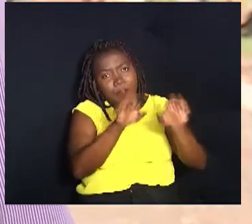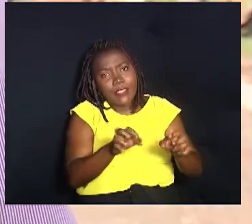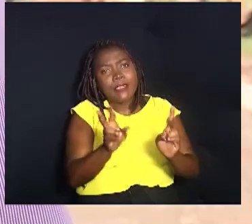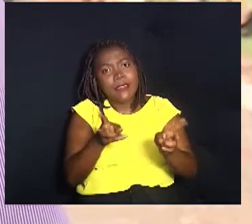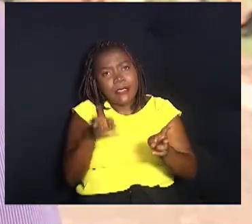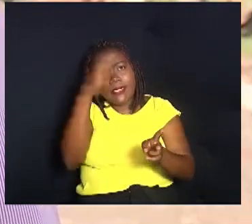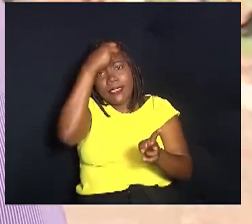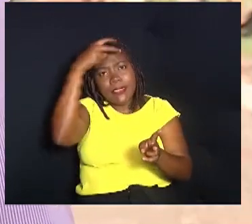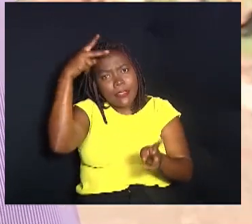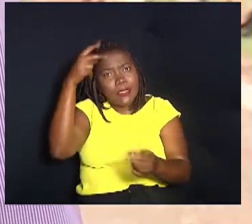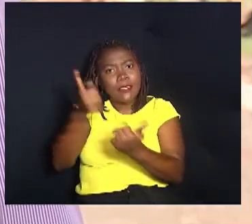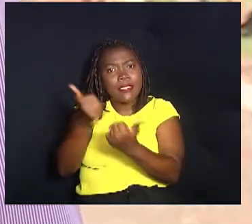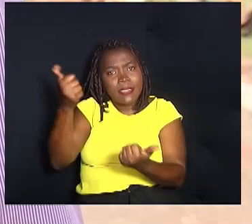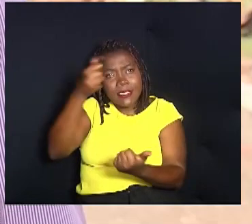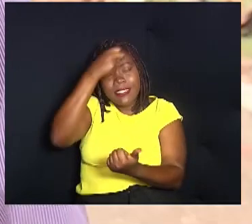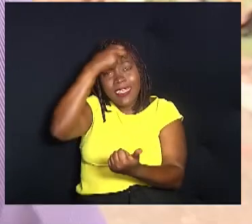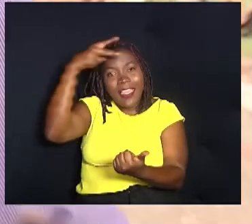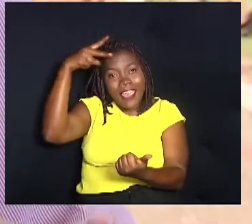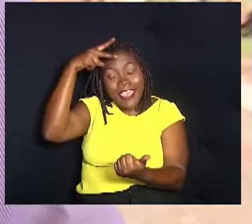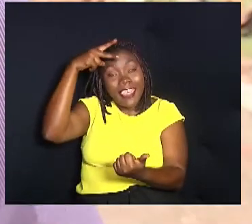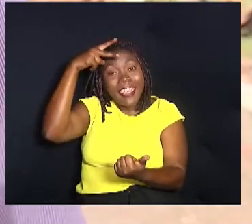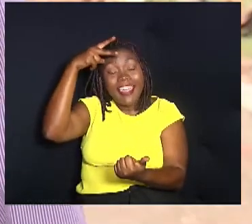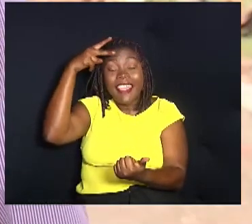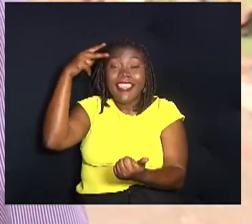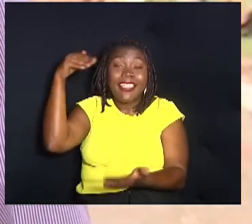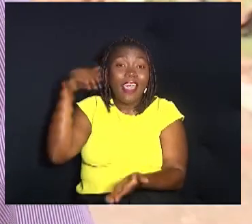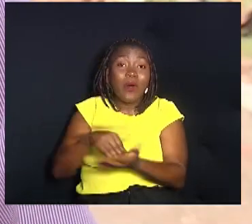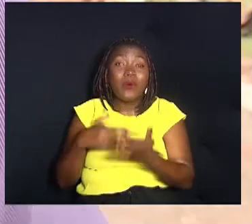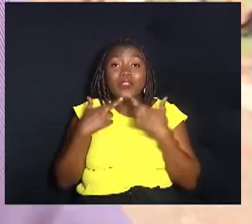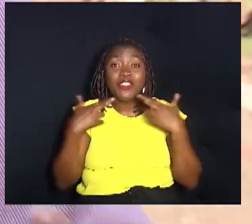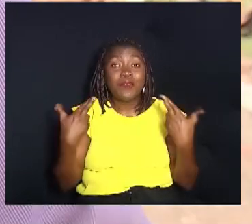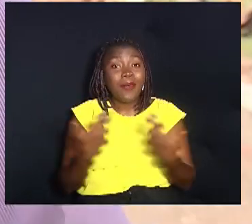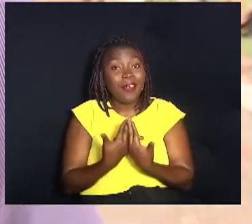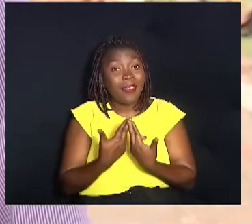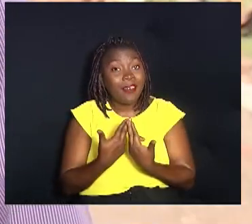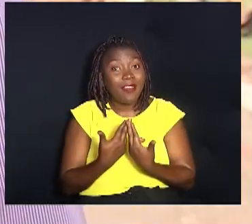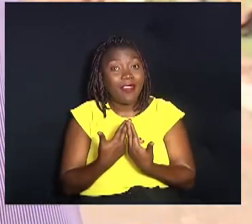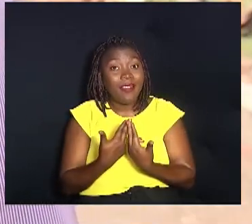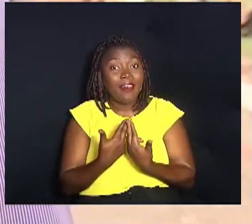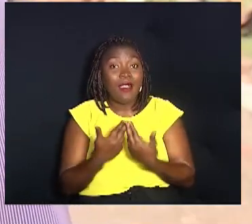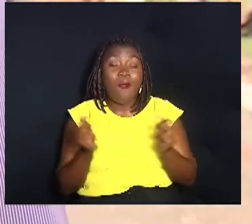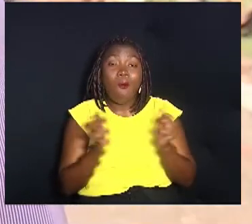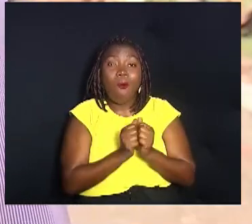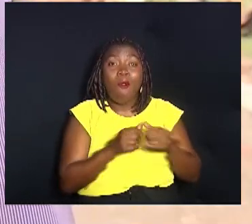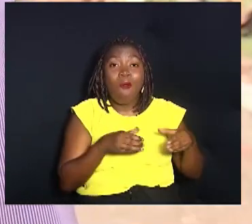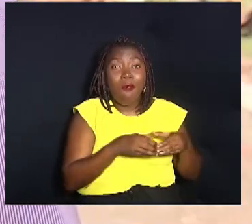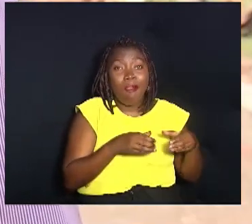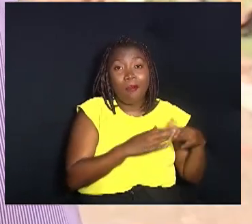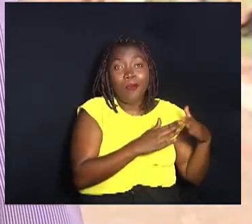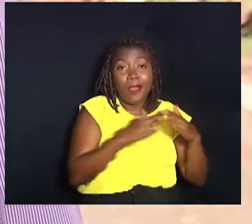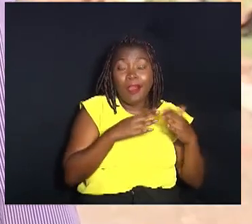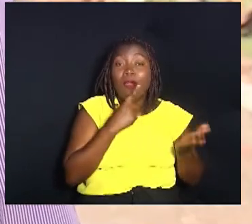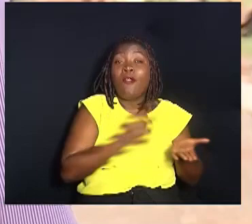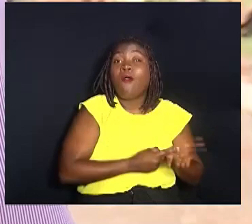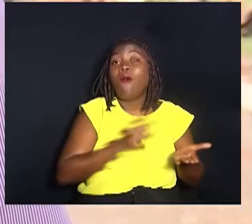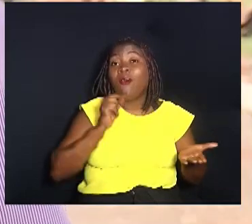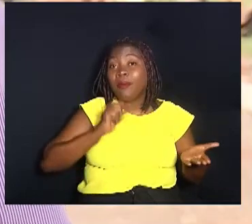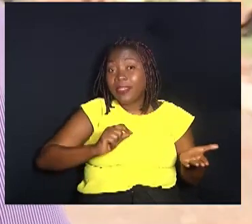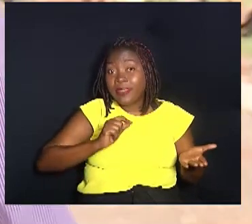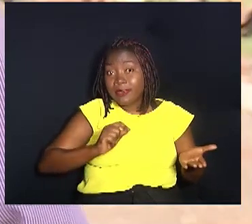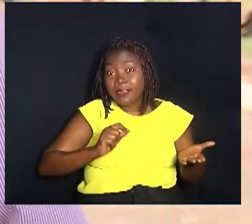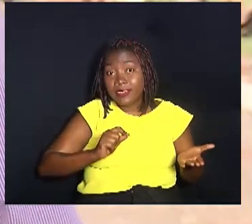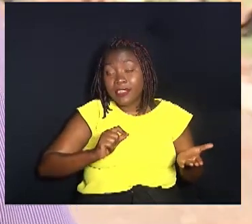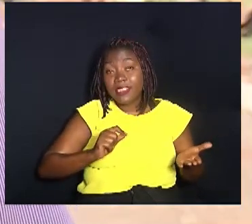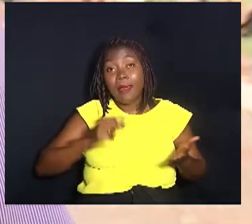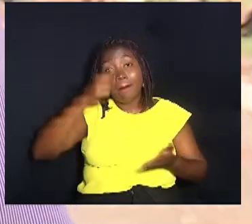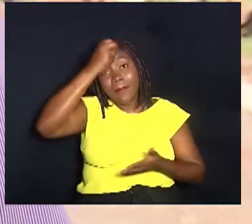prefeito, vice-prefeito. E a última reunião com a Associação de Moradores ficou combinado o seguinte: a prefeitura